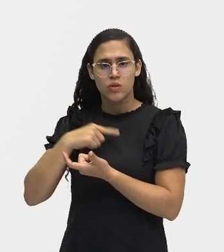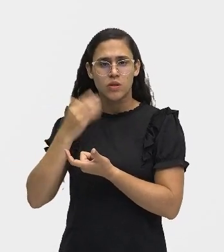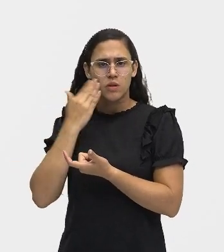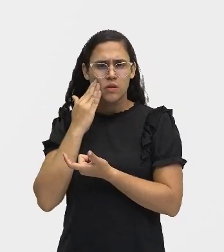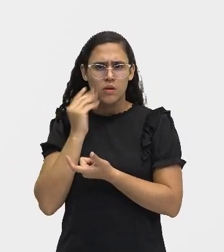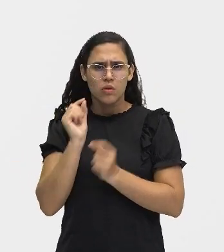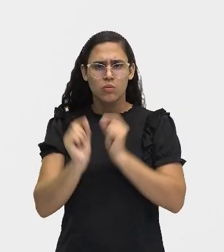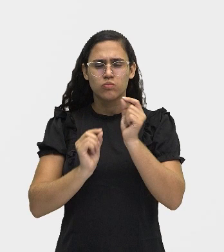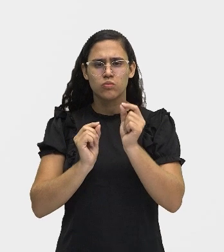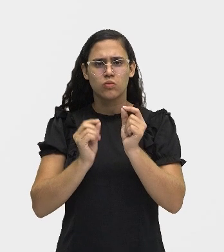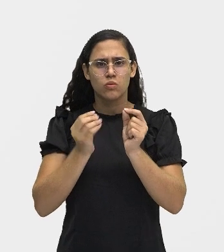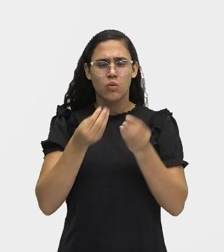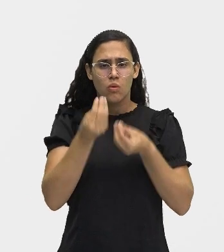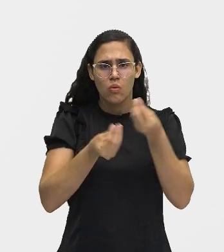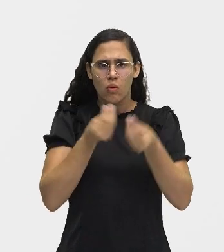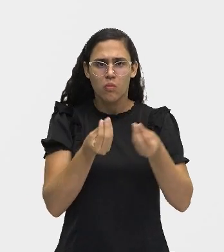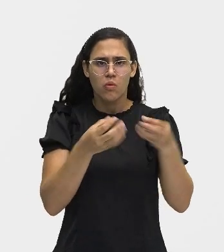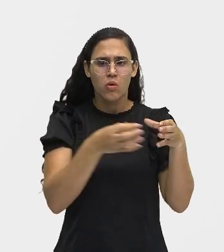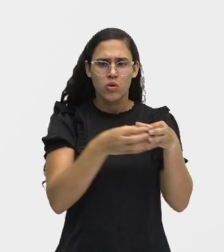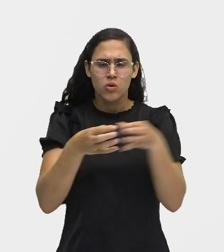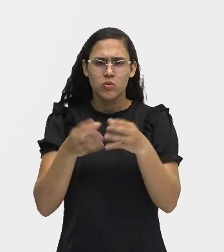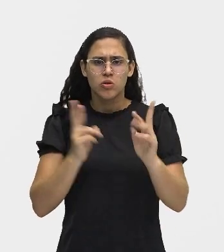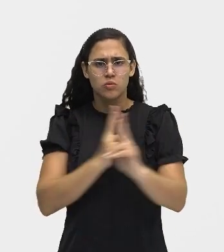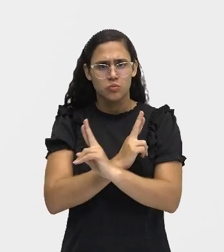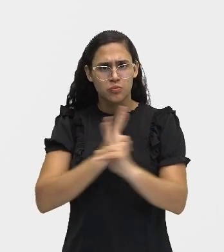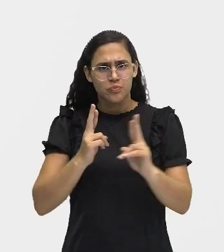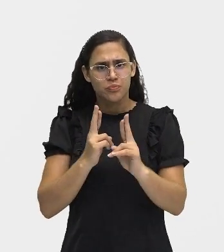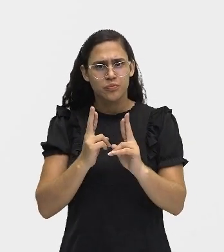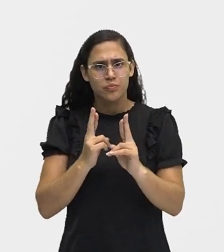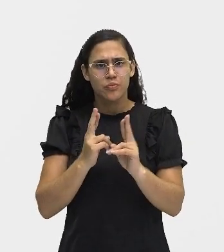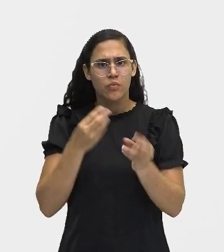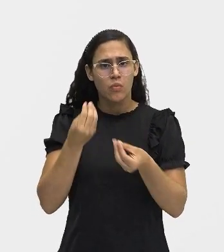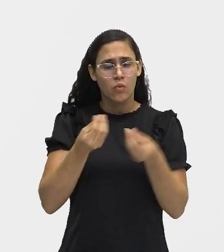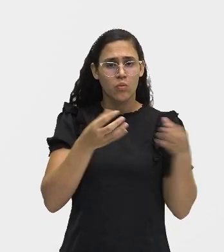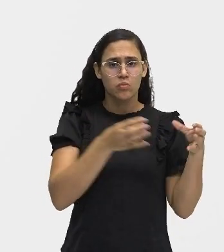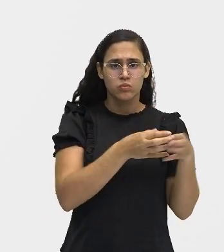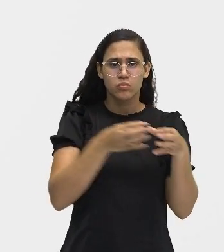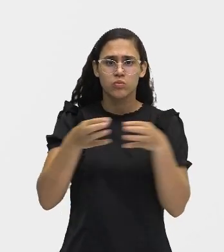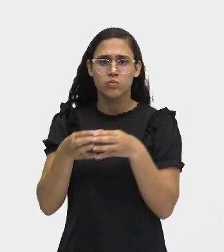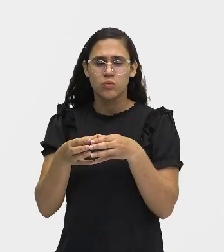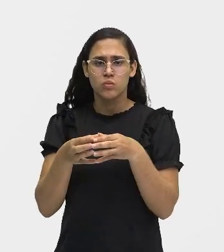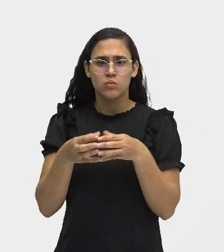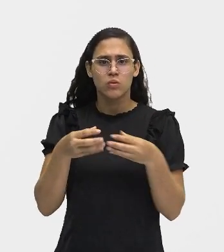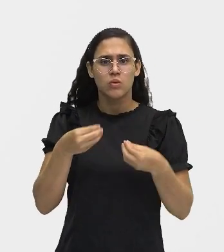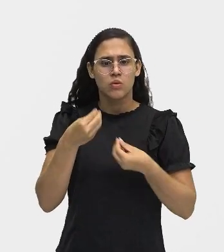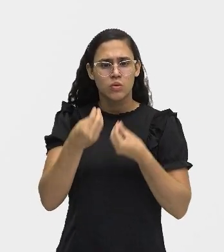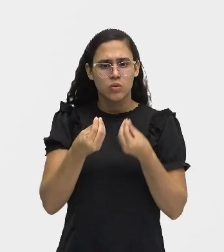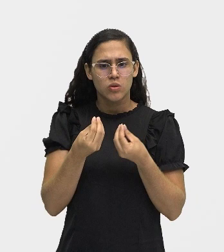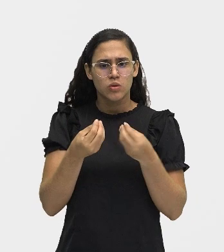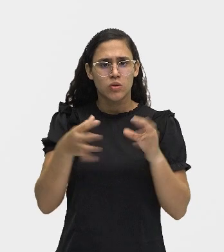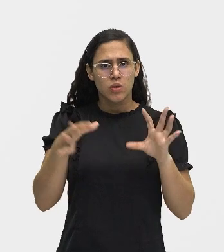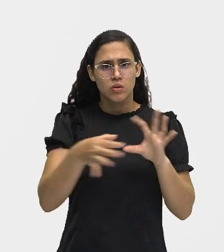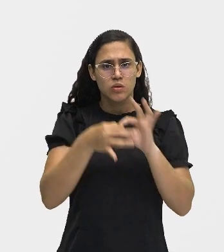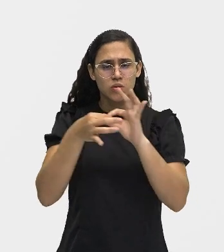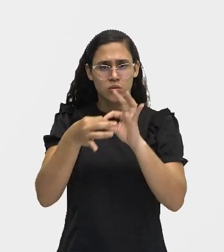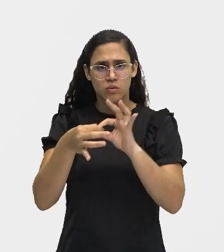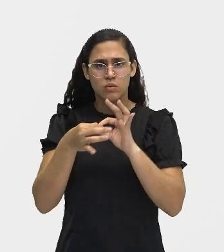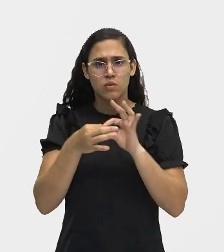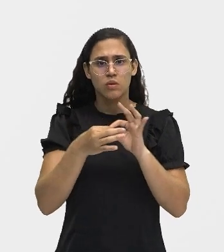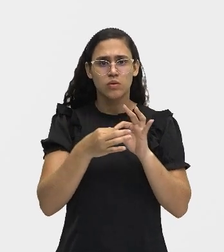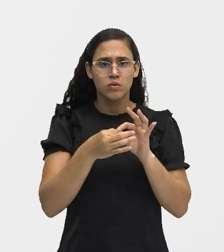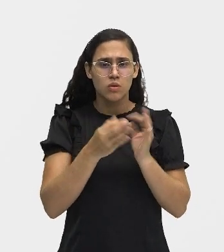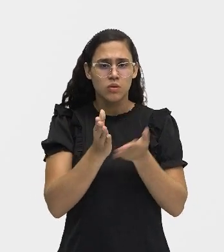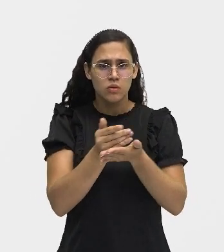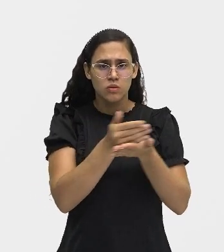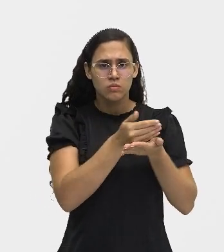se relacionam evolutivamente umas com as outras, né? Então a gente pode cruzar esses dados ali de genes